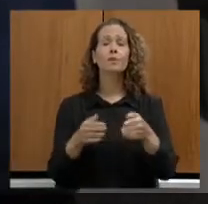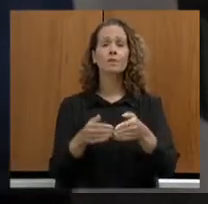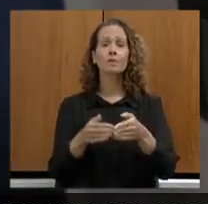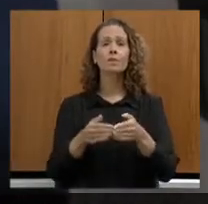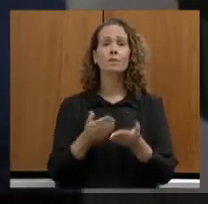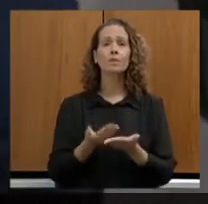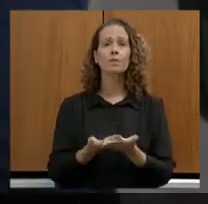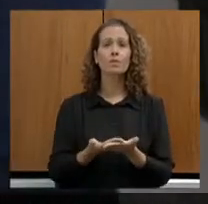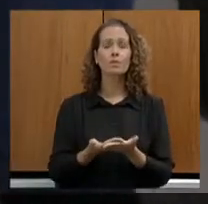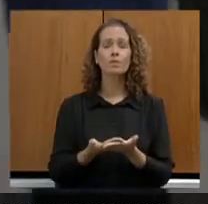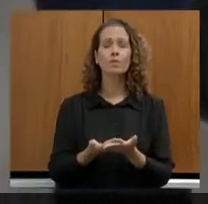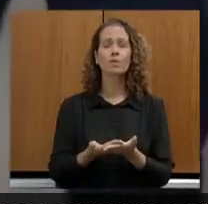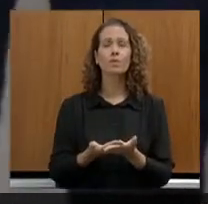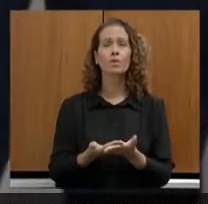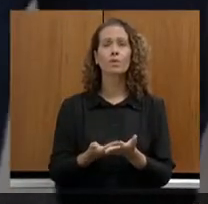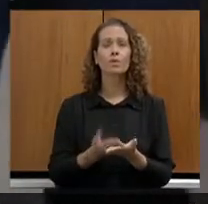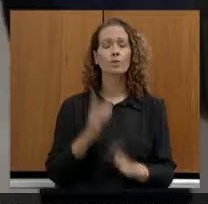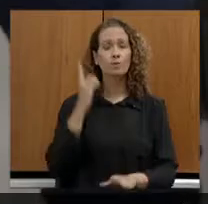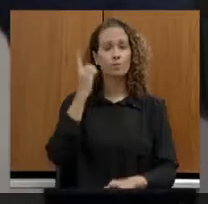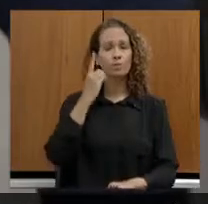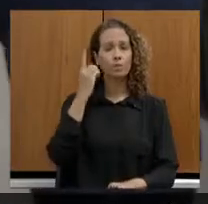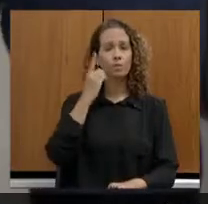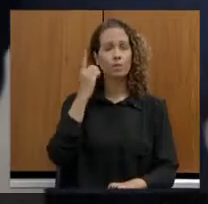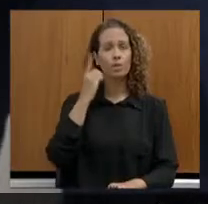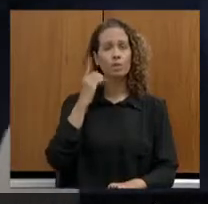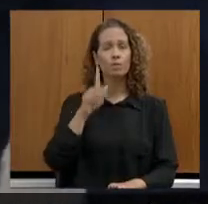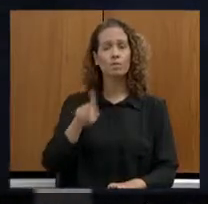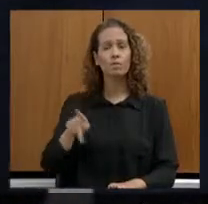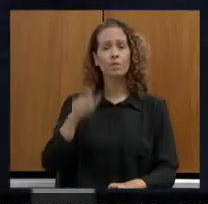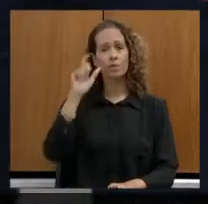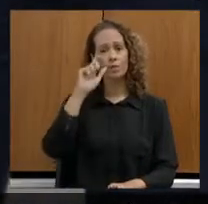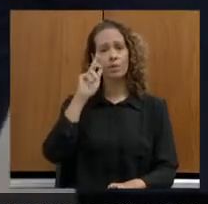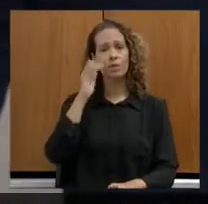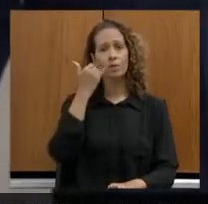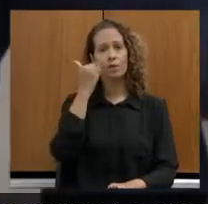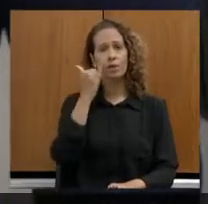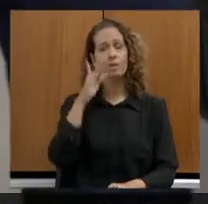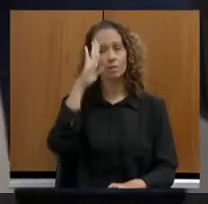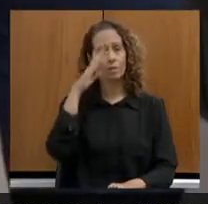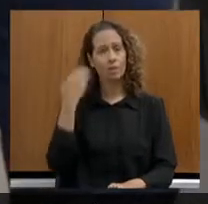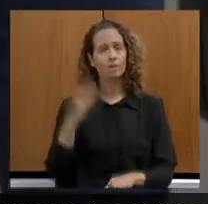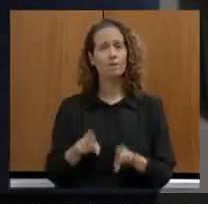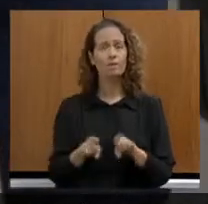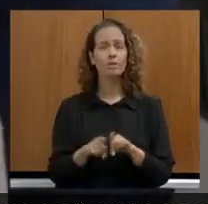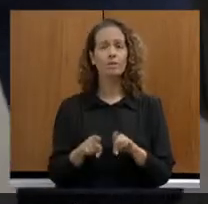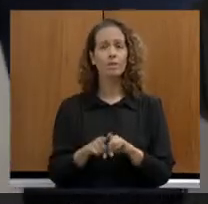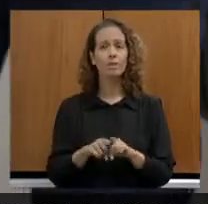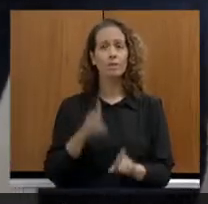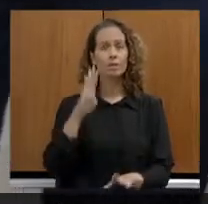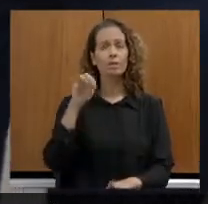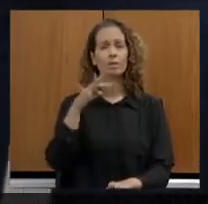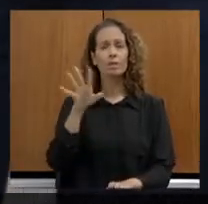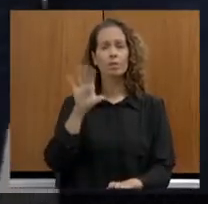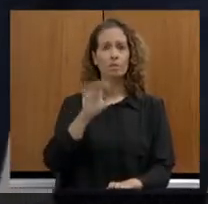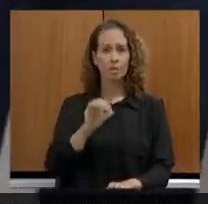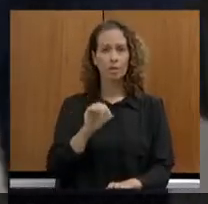de autoria dos deputados Professor Cleiton Beatriz Cerqueira e Betão seja